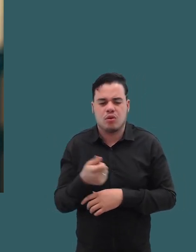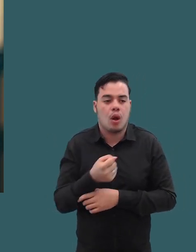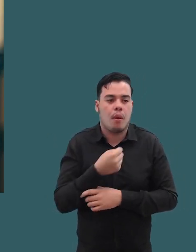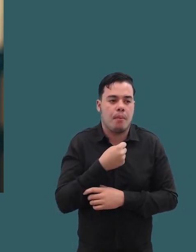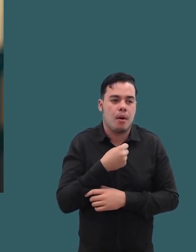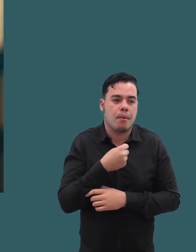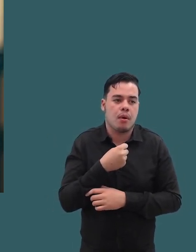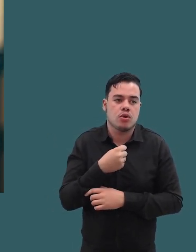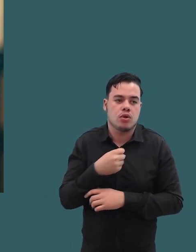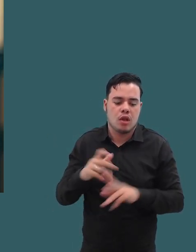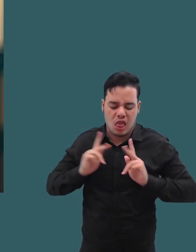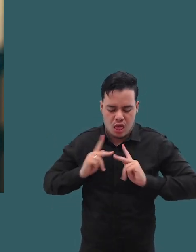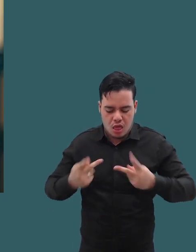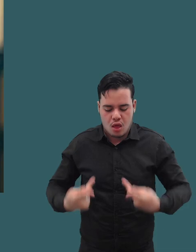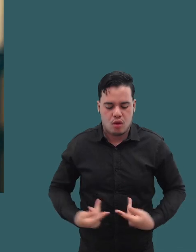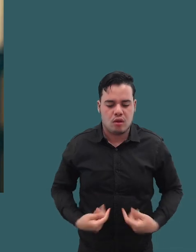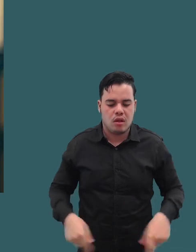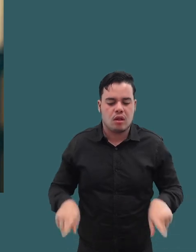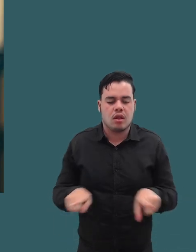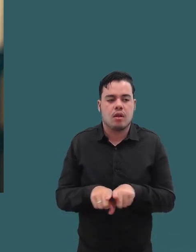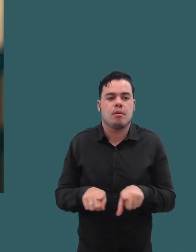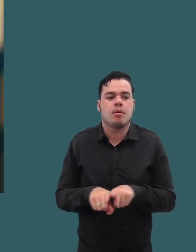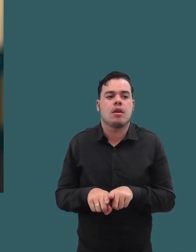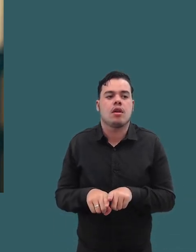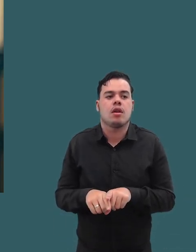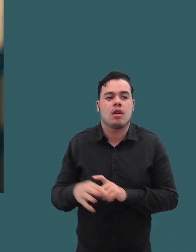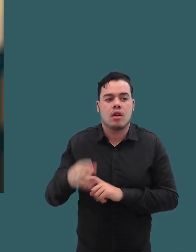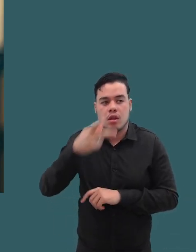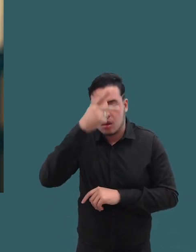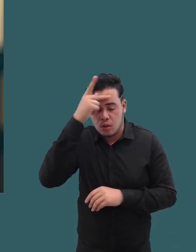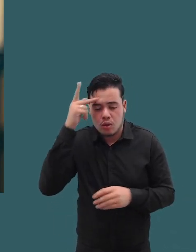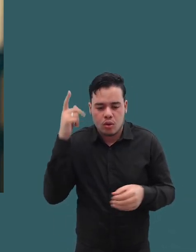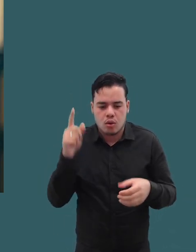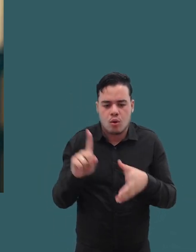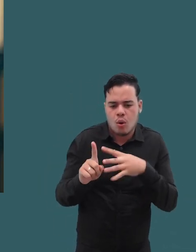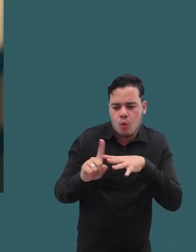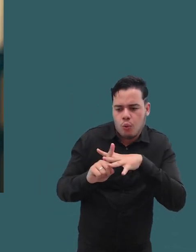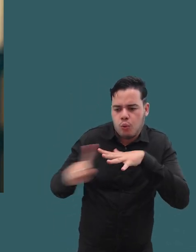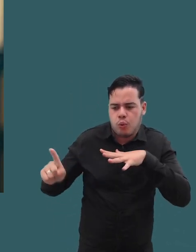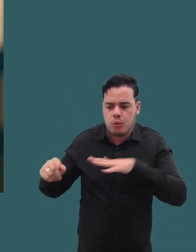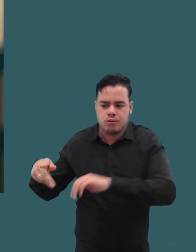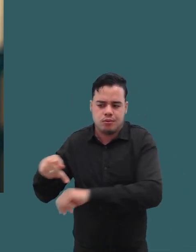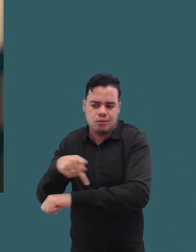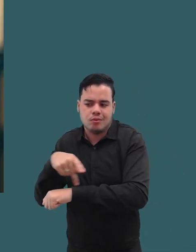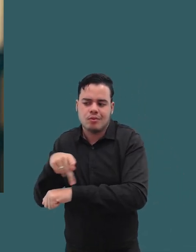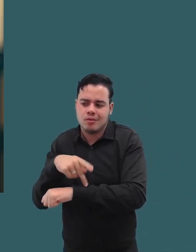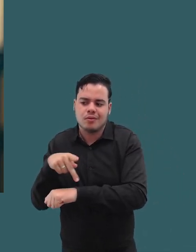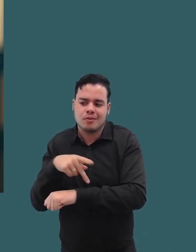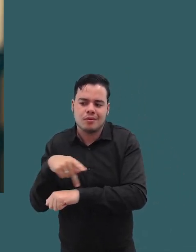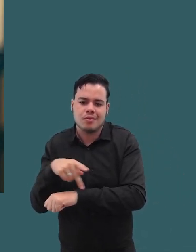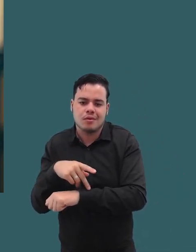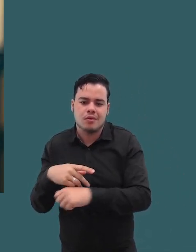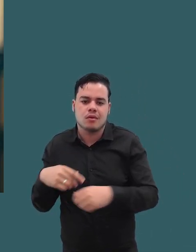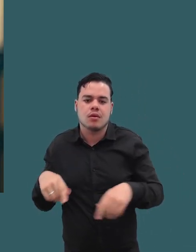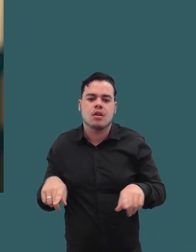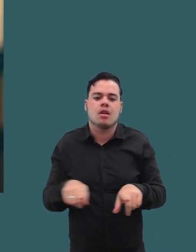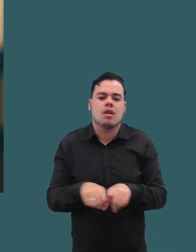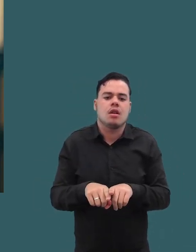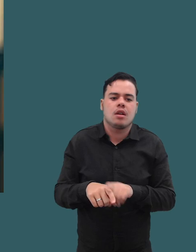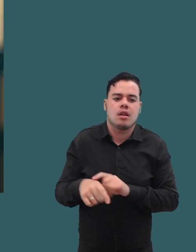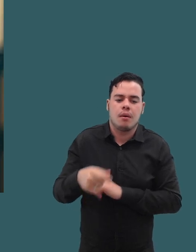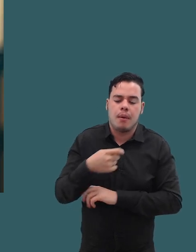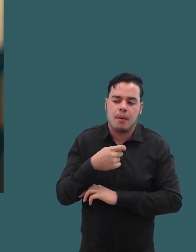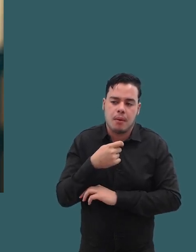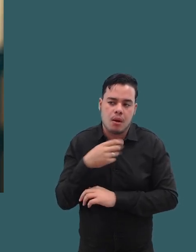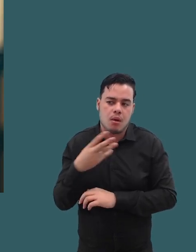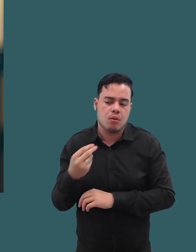jornalismo humanitário, em particular a questão dos refugiados. E essa interlocução